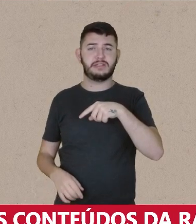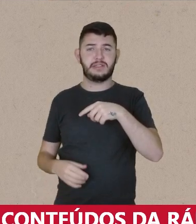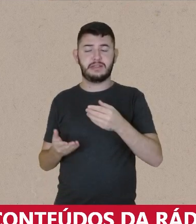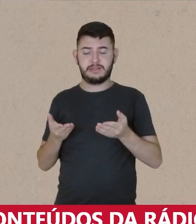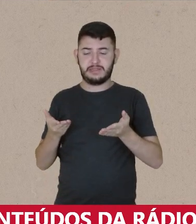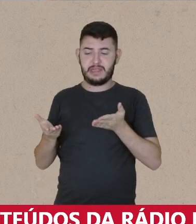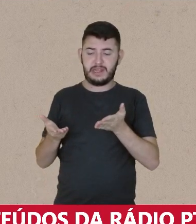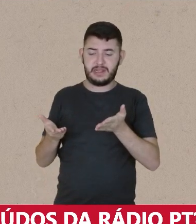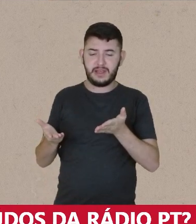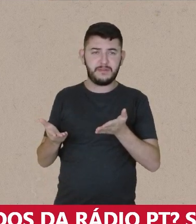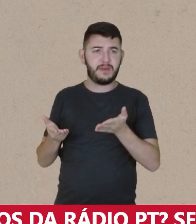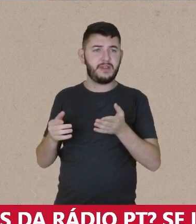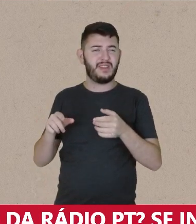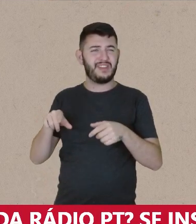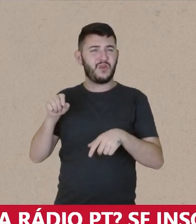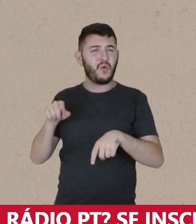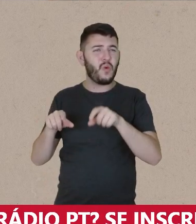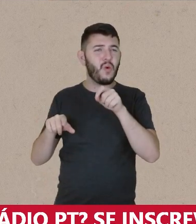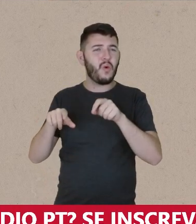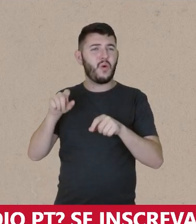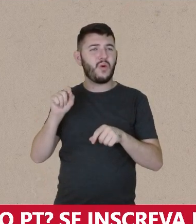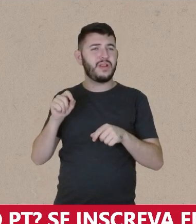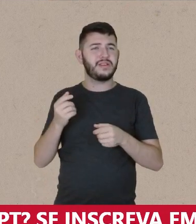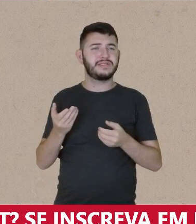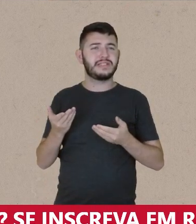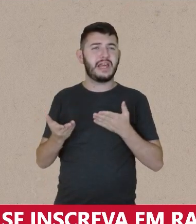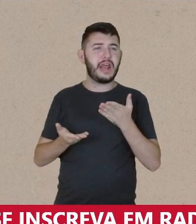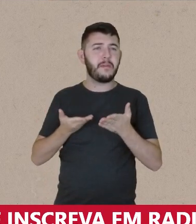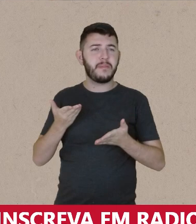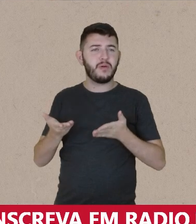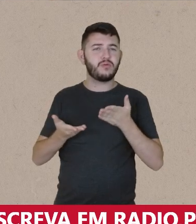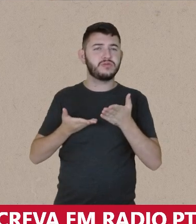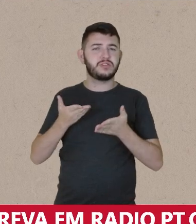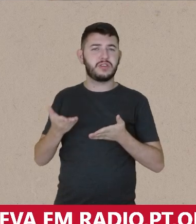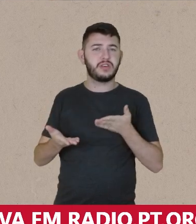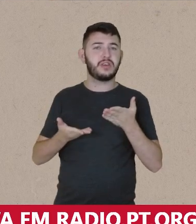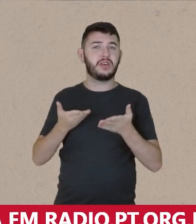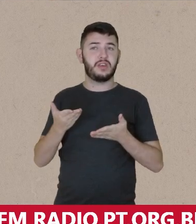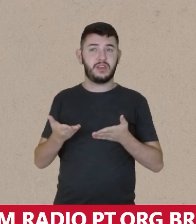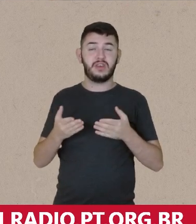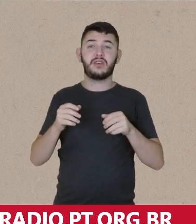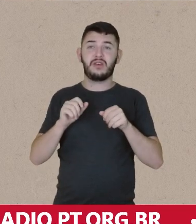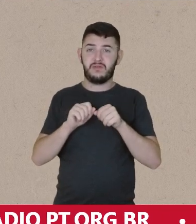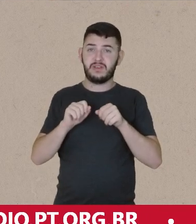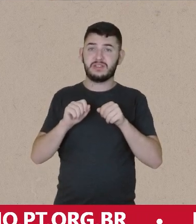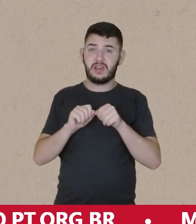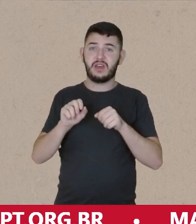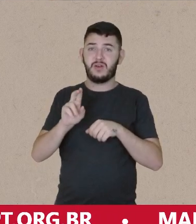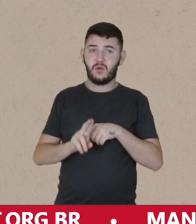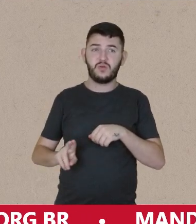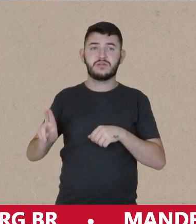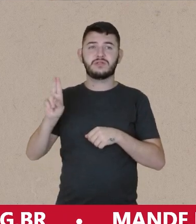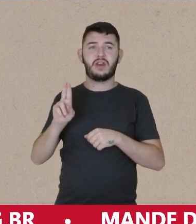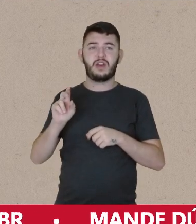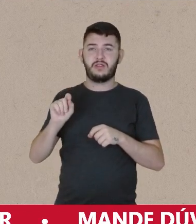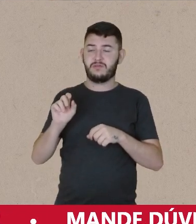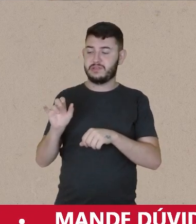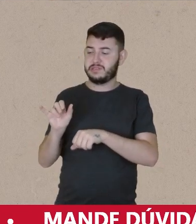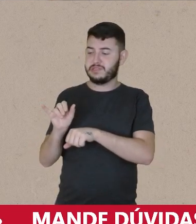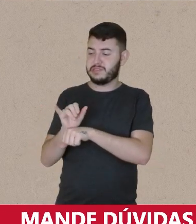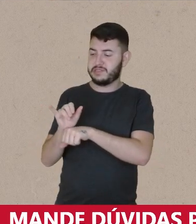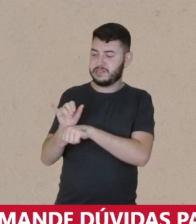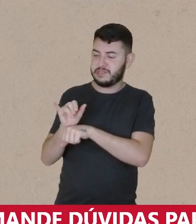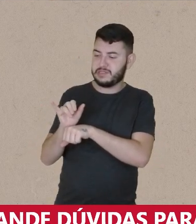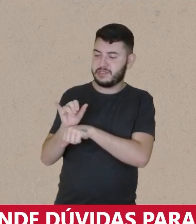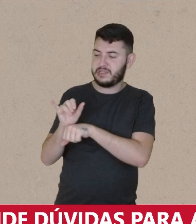as opções e escolhas terapêuticas que o serviço fez, né, usar procedimentos e